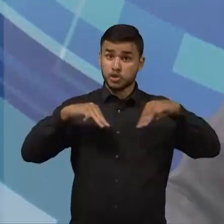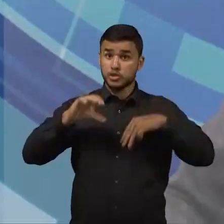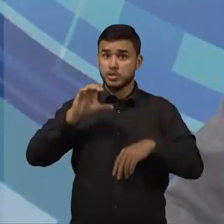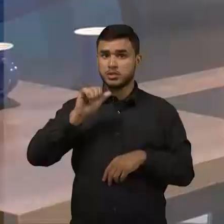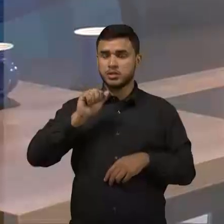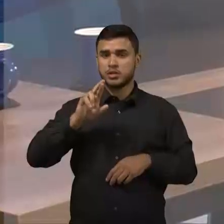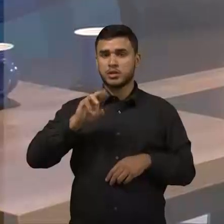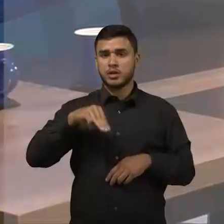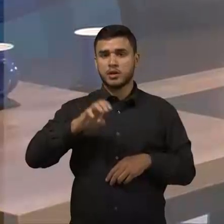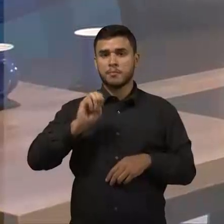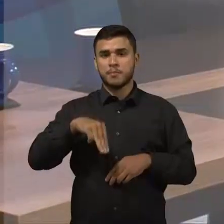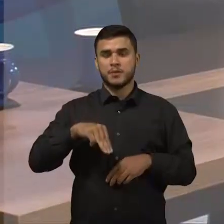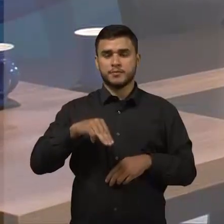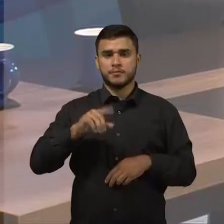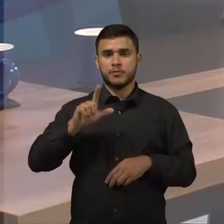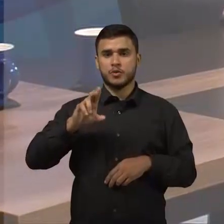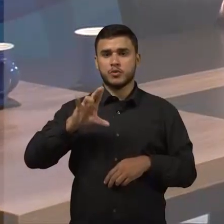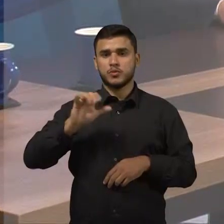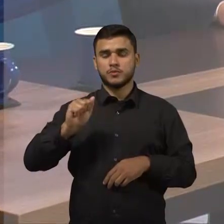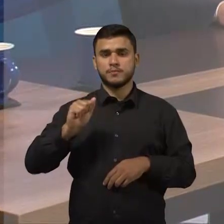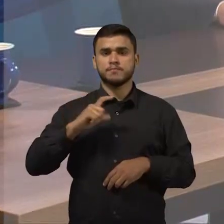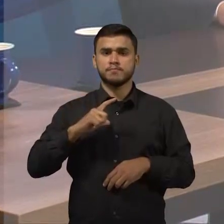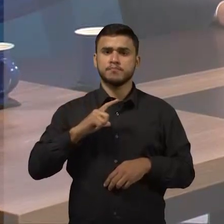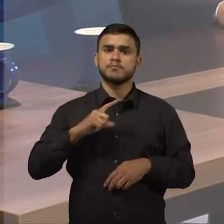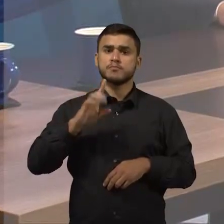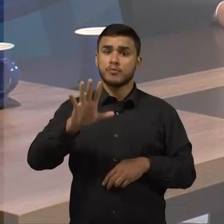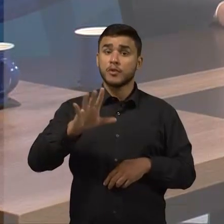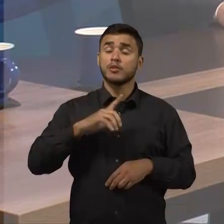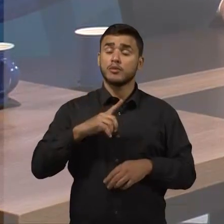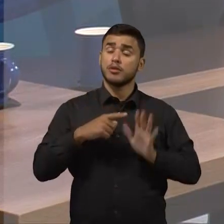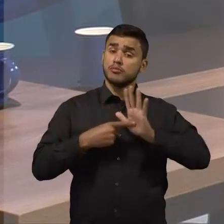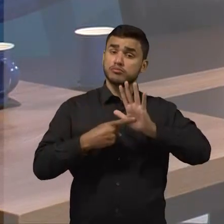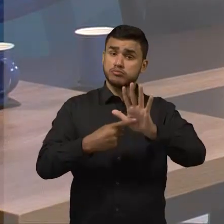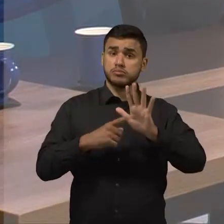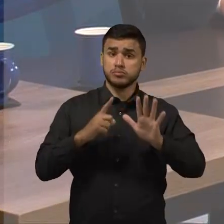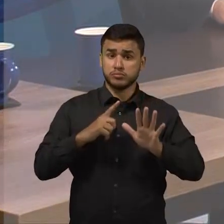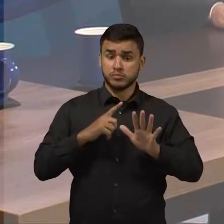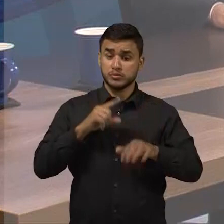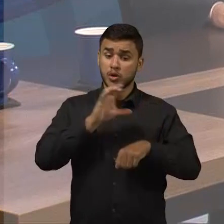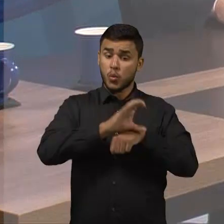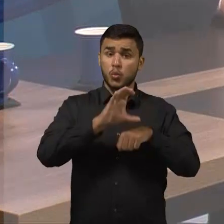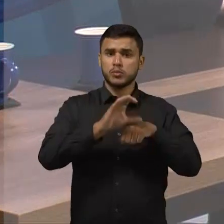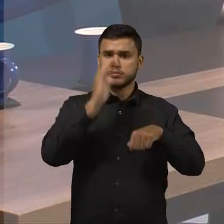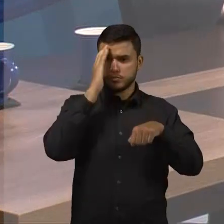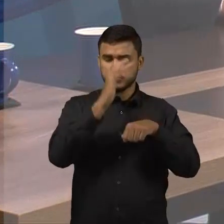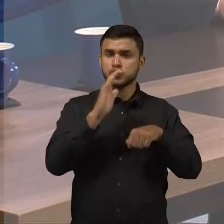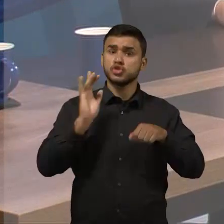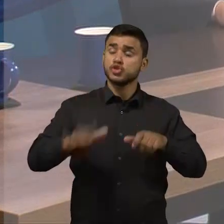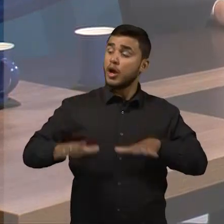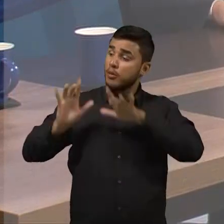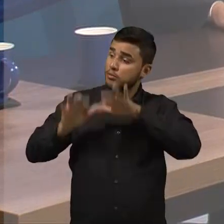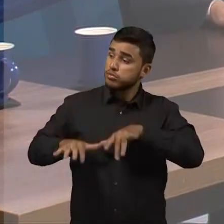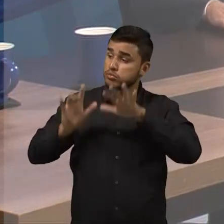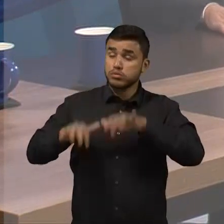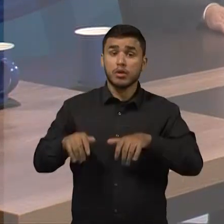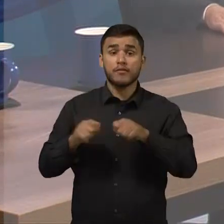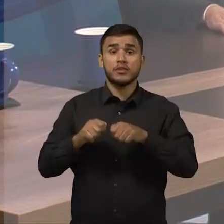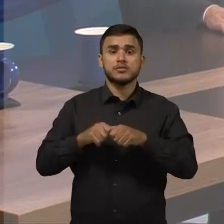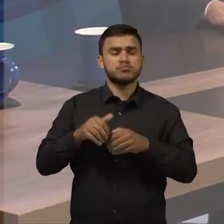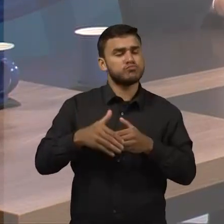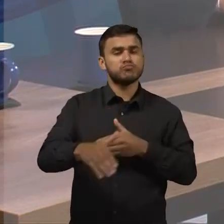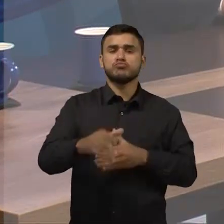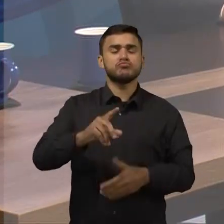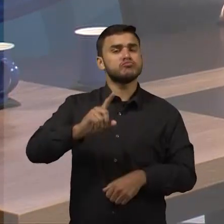dissesse: eu tenho 2 ações declaratórias de constitucionalidade cuja relatoria já disse que está pronta para ser